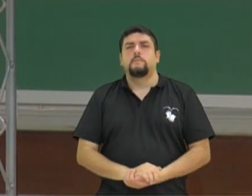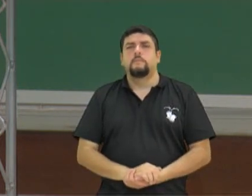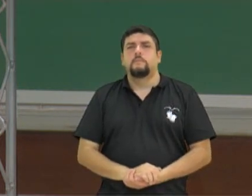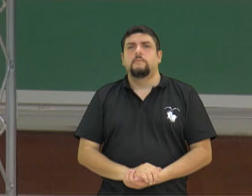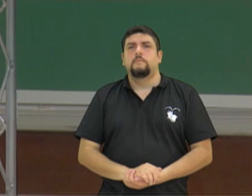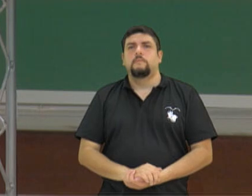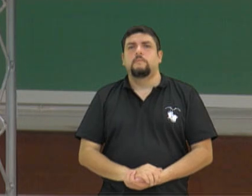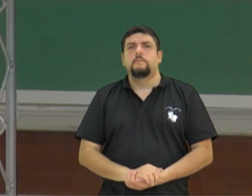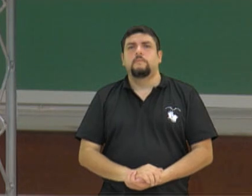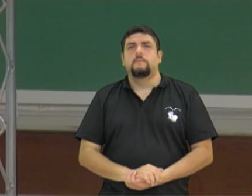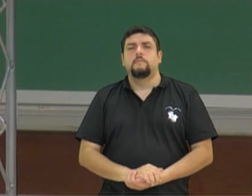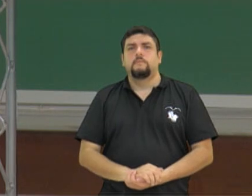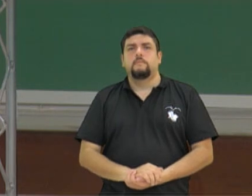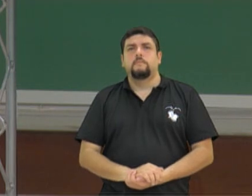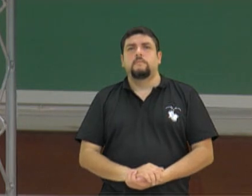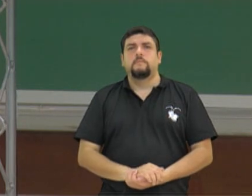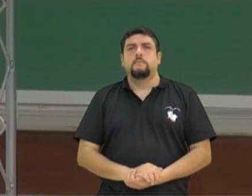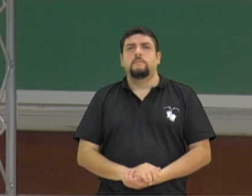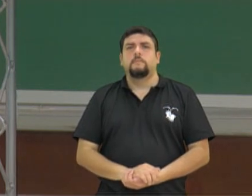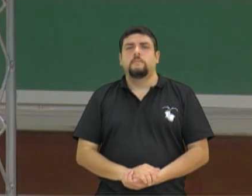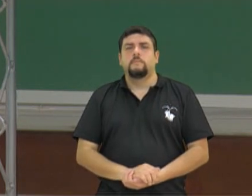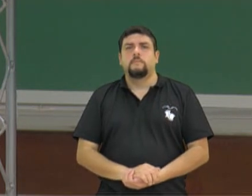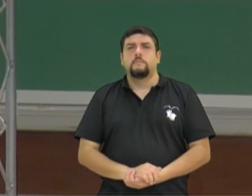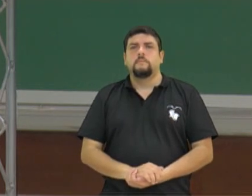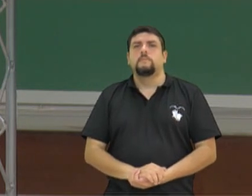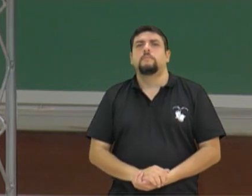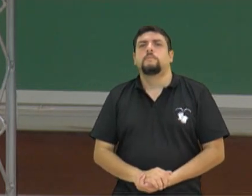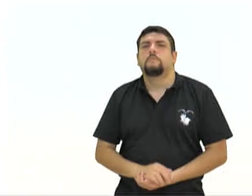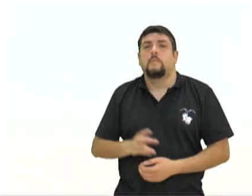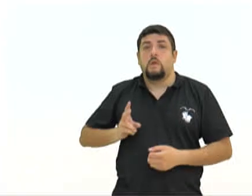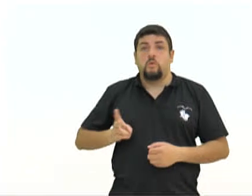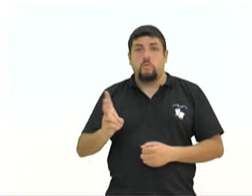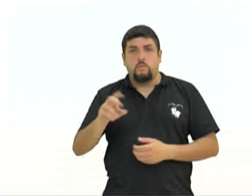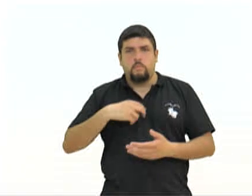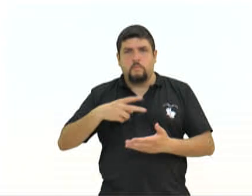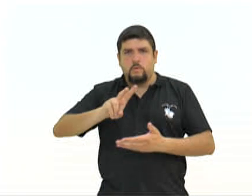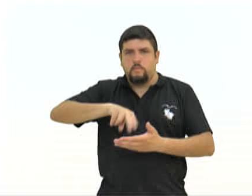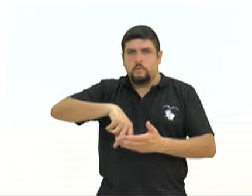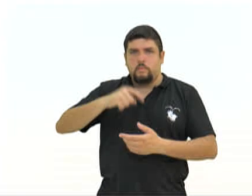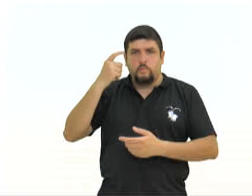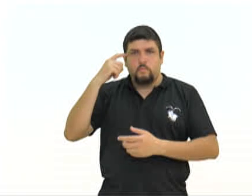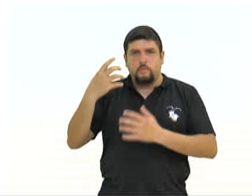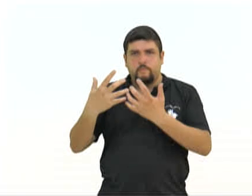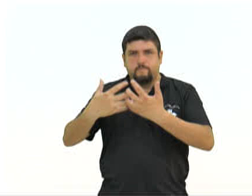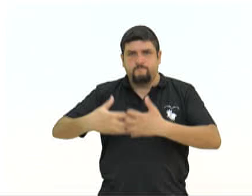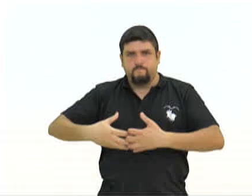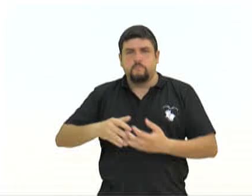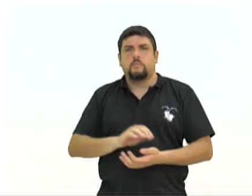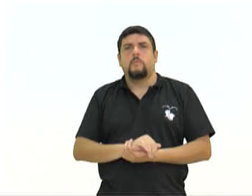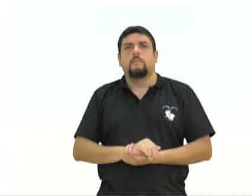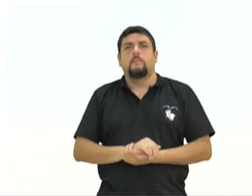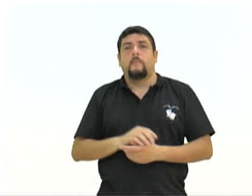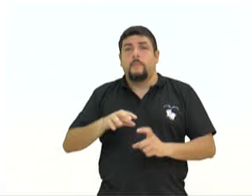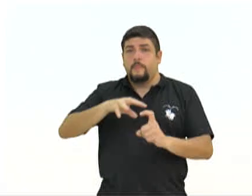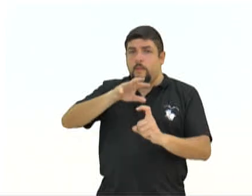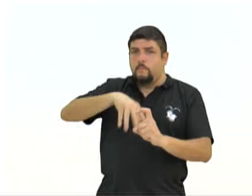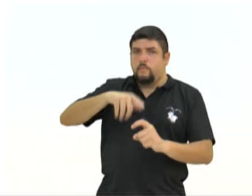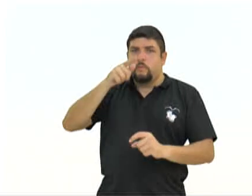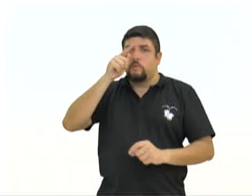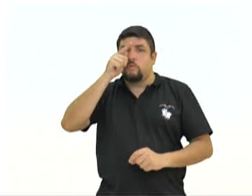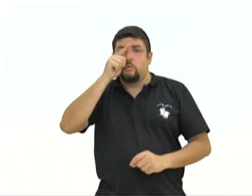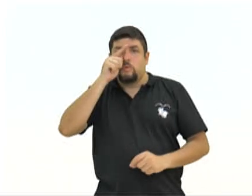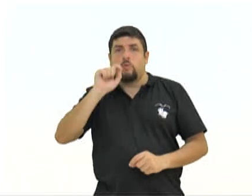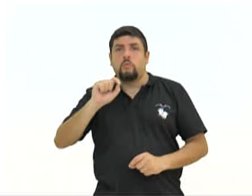por curiosidade. Ok? Continuando as nossas reflexões aqui então, na mitologia grega, o